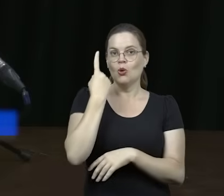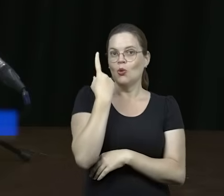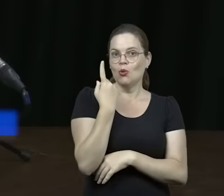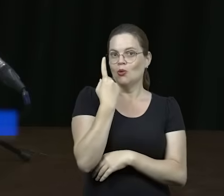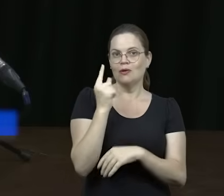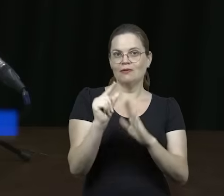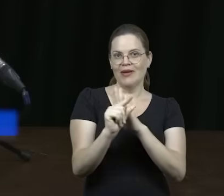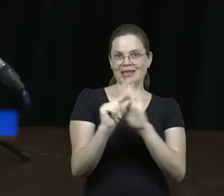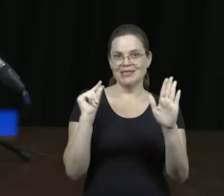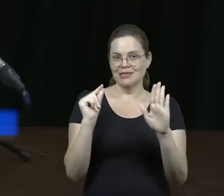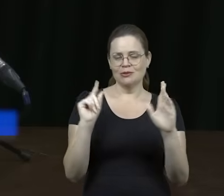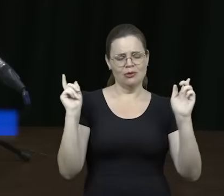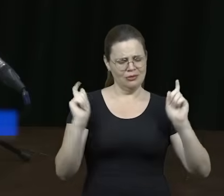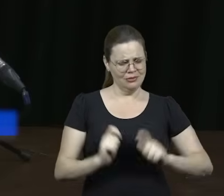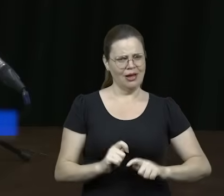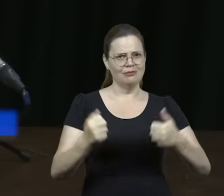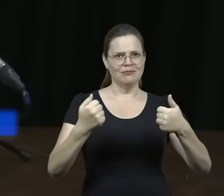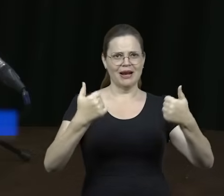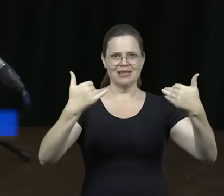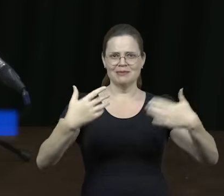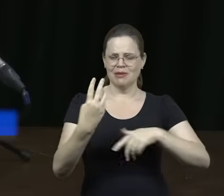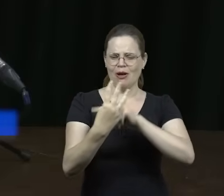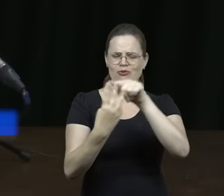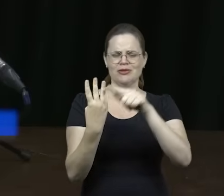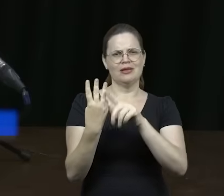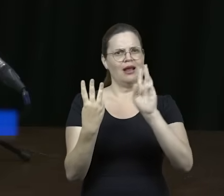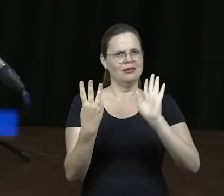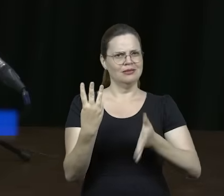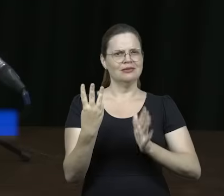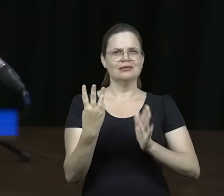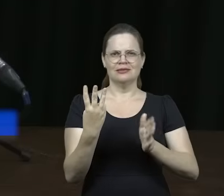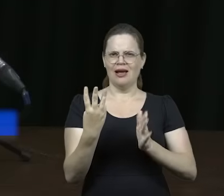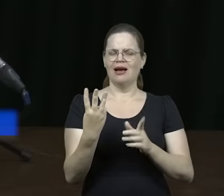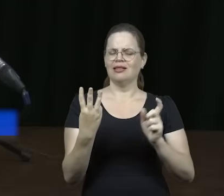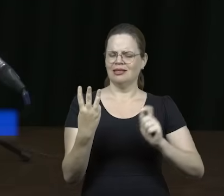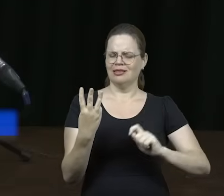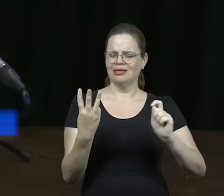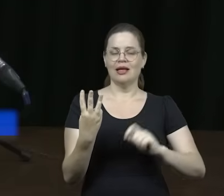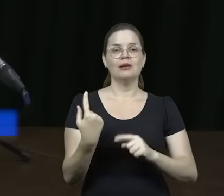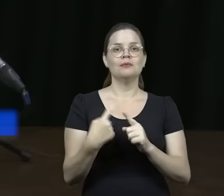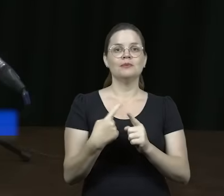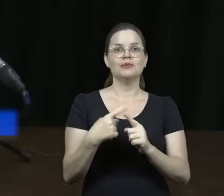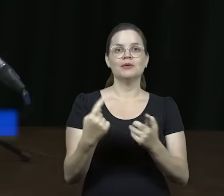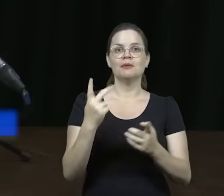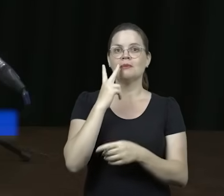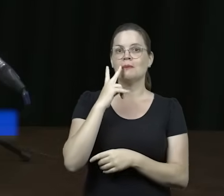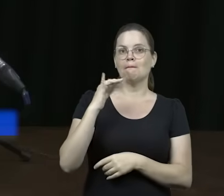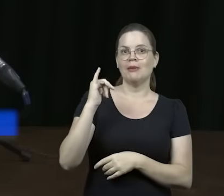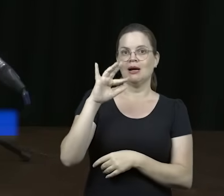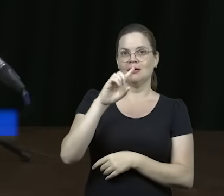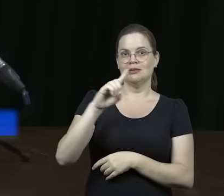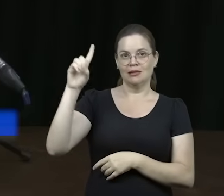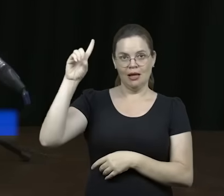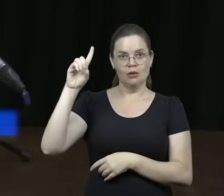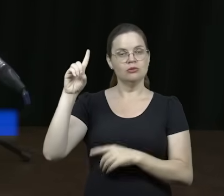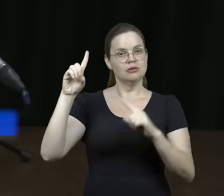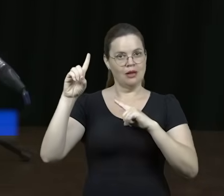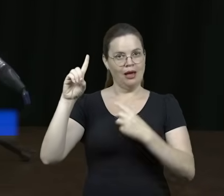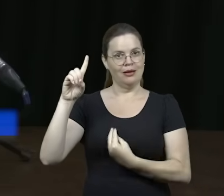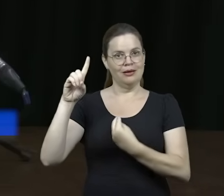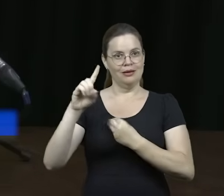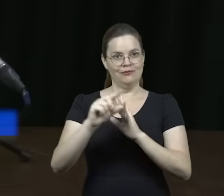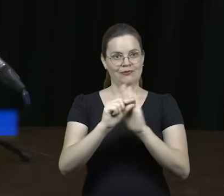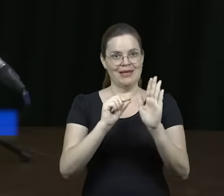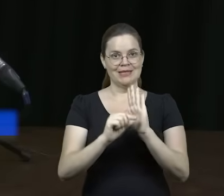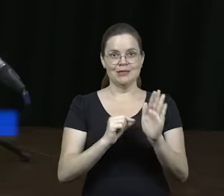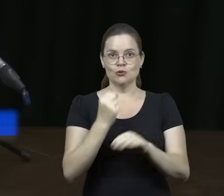nós lemos, nós já poderíamos falar dos três aqui, porque o nome de Deus, do Deus Pai, aparece aqui